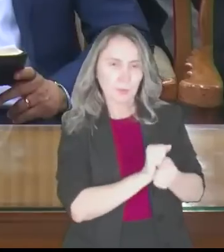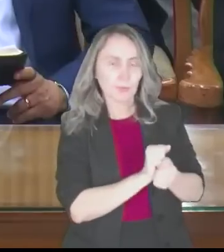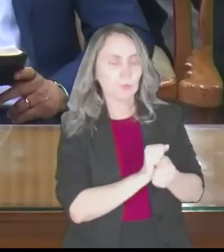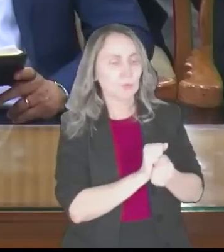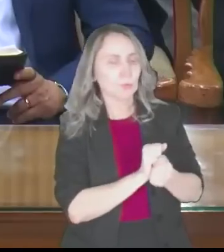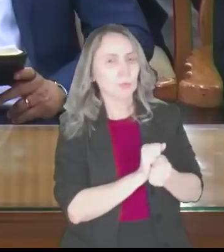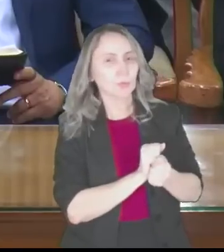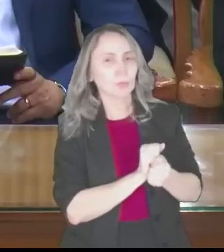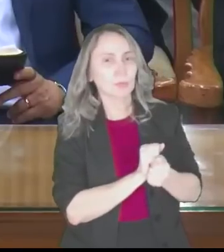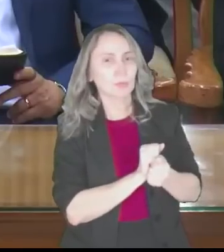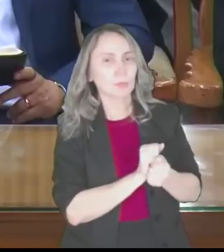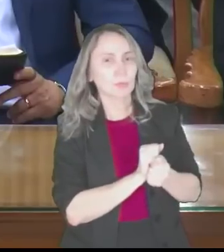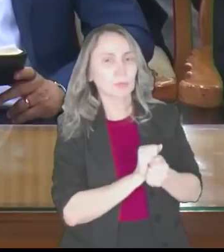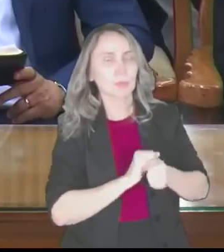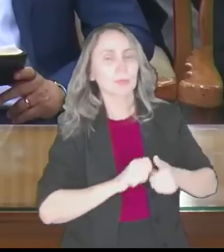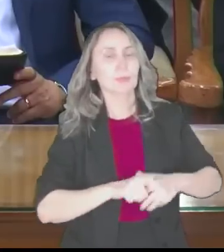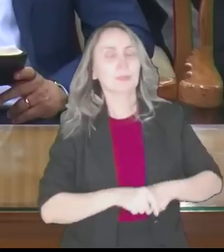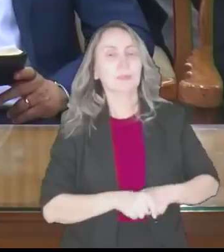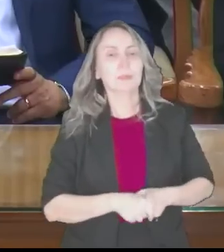você?